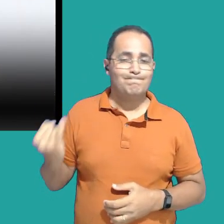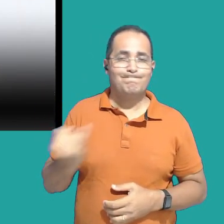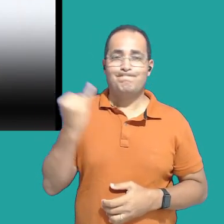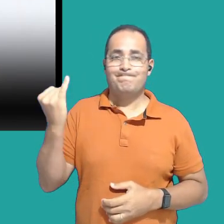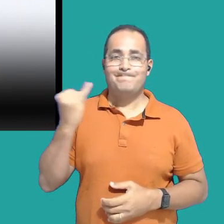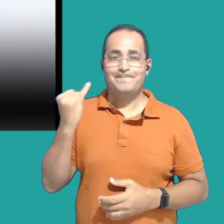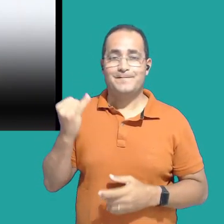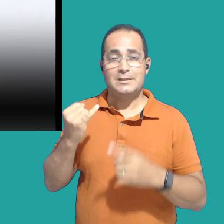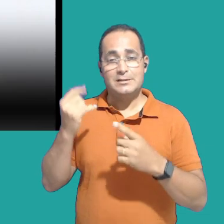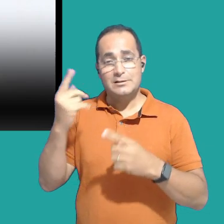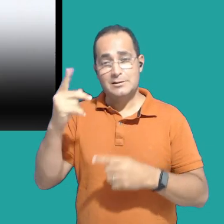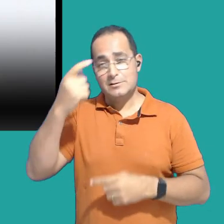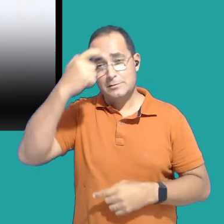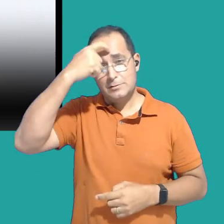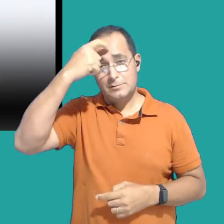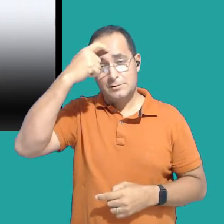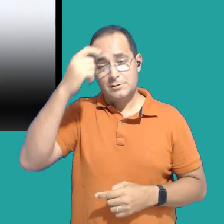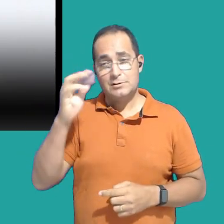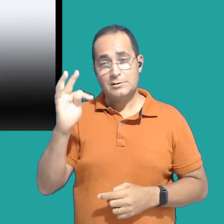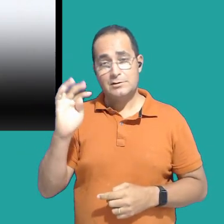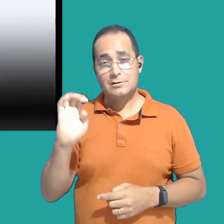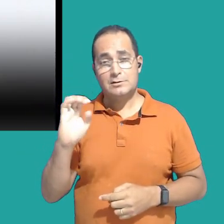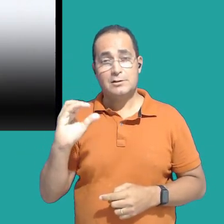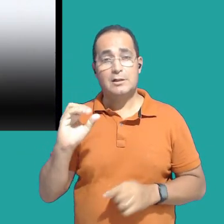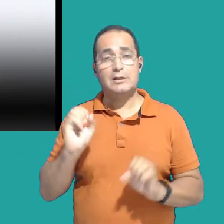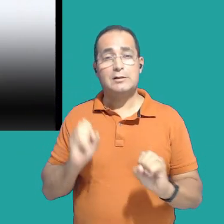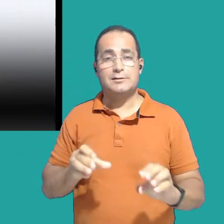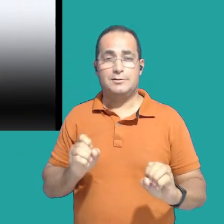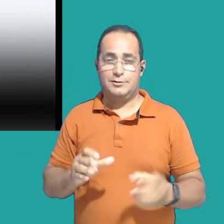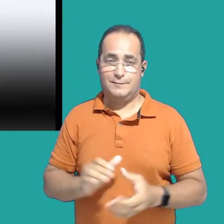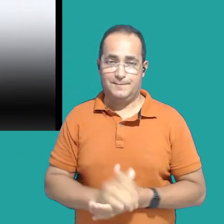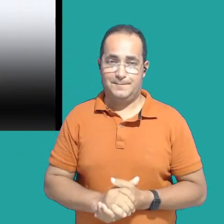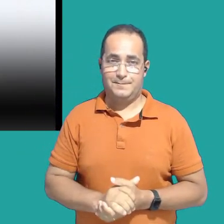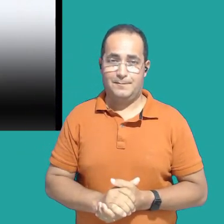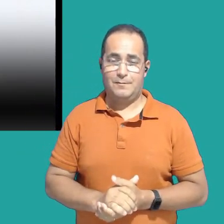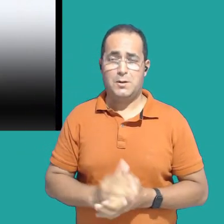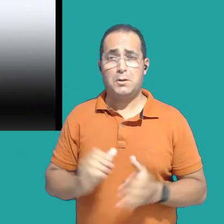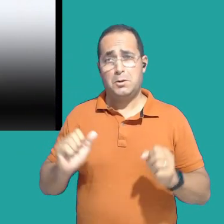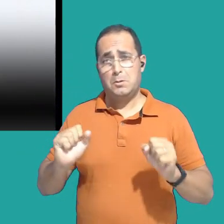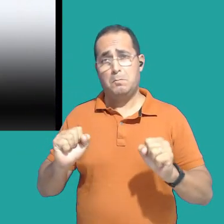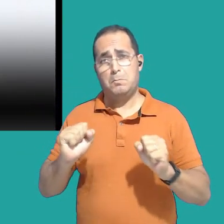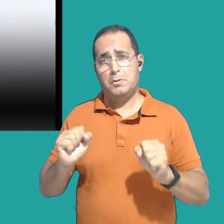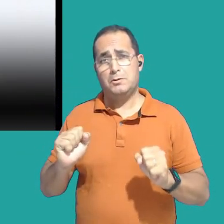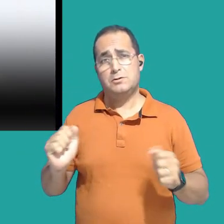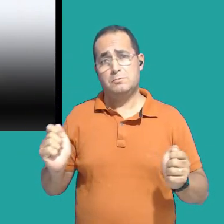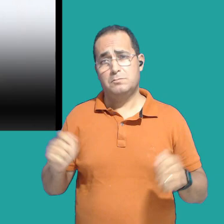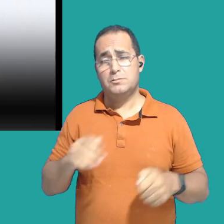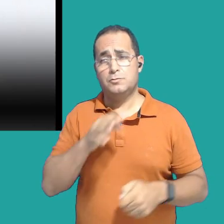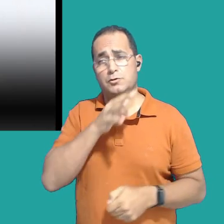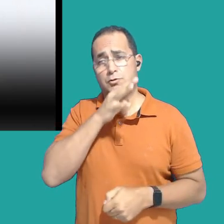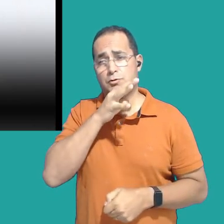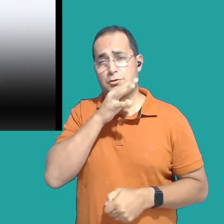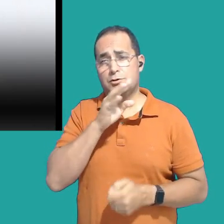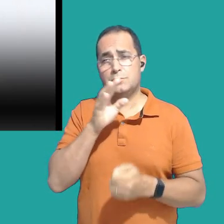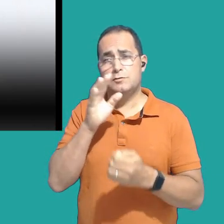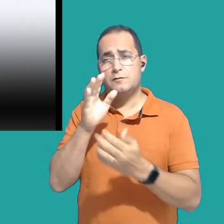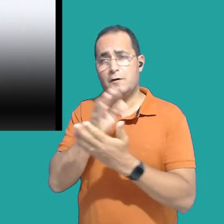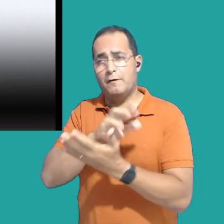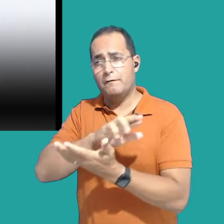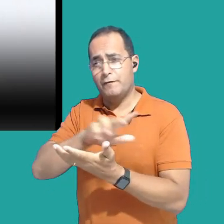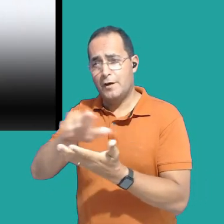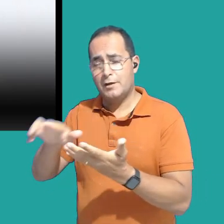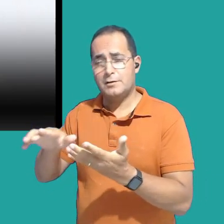acho essencial essa tomada de consciência da tecnologia assistiva, porque eu posso até